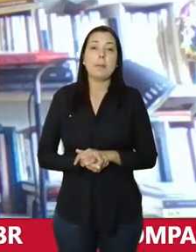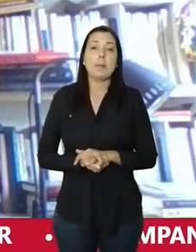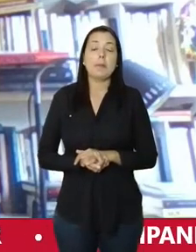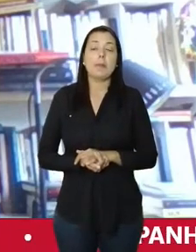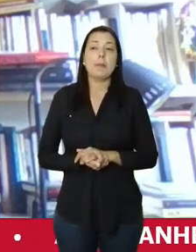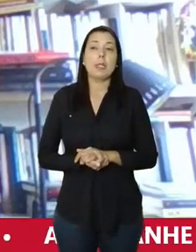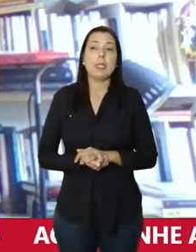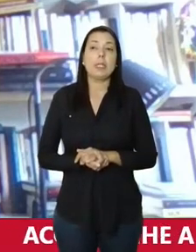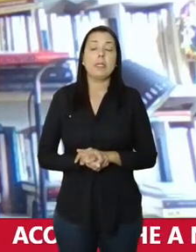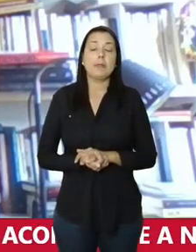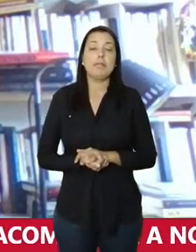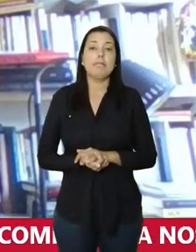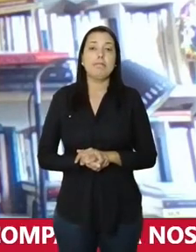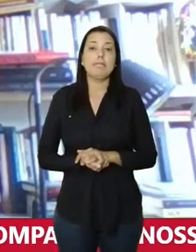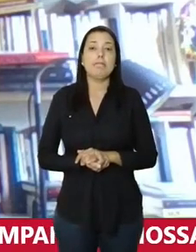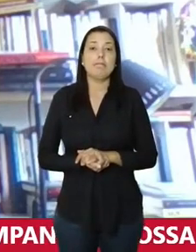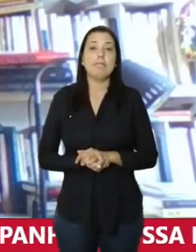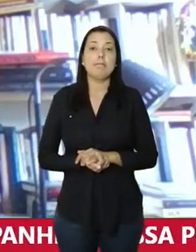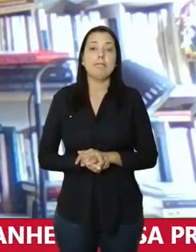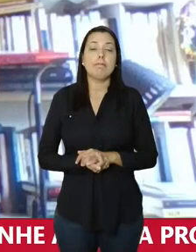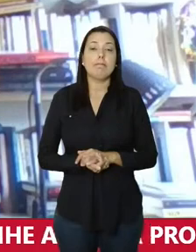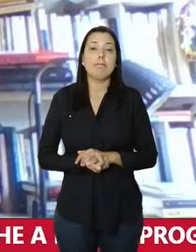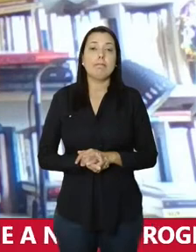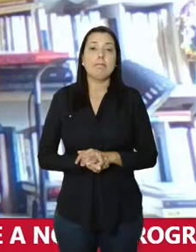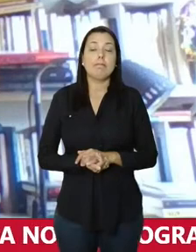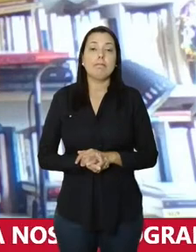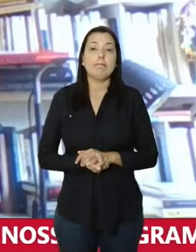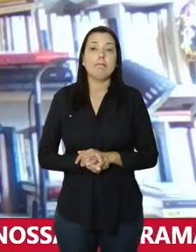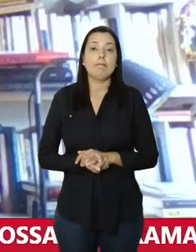me dá uma